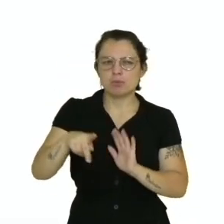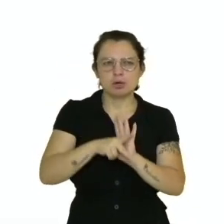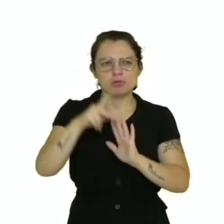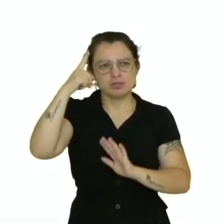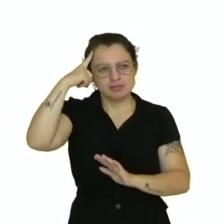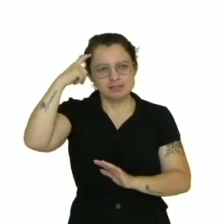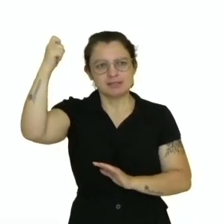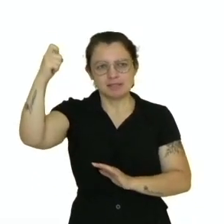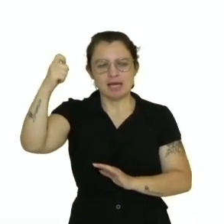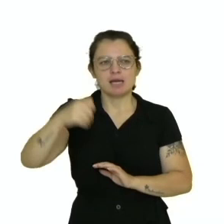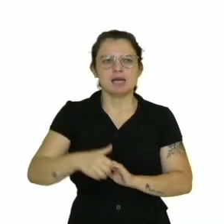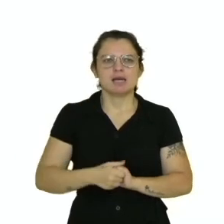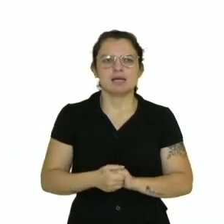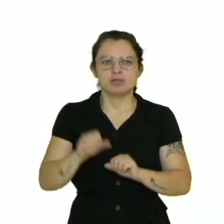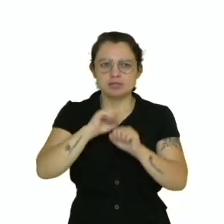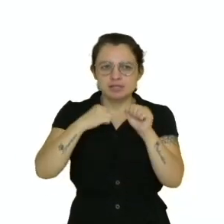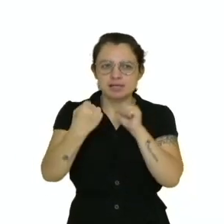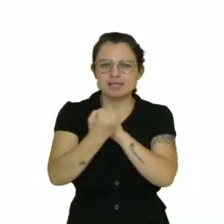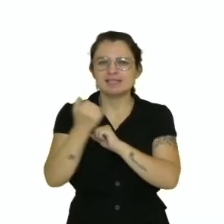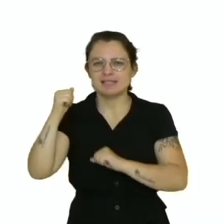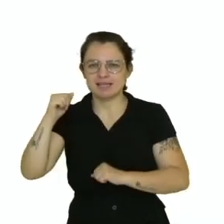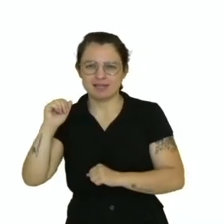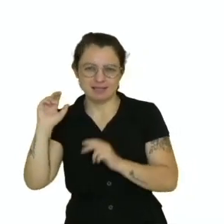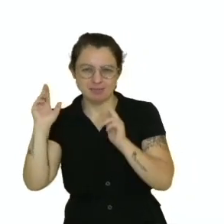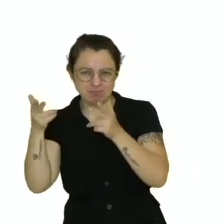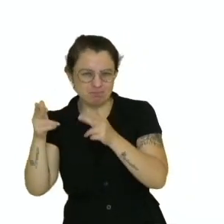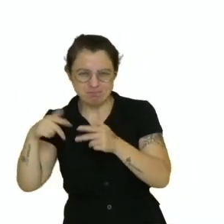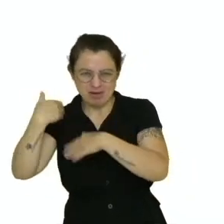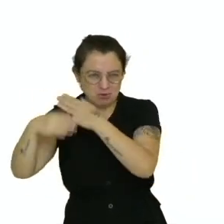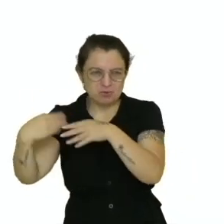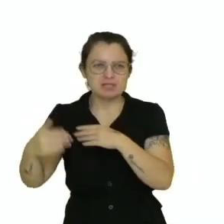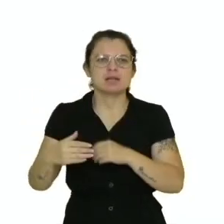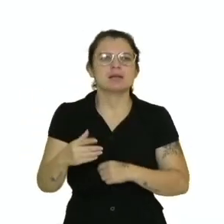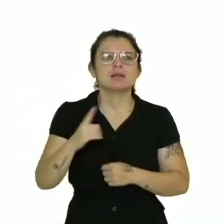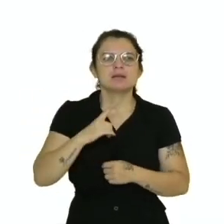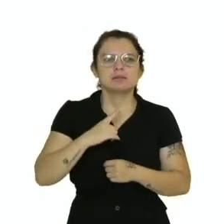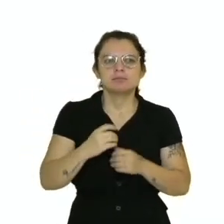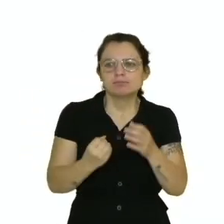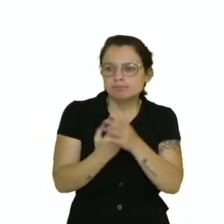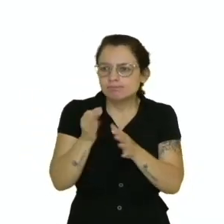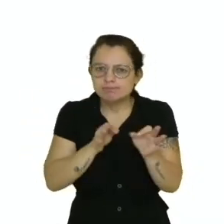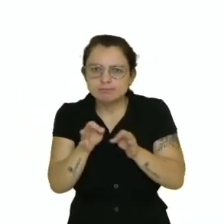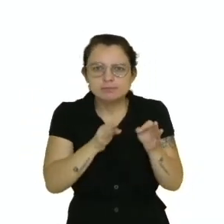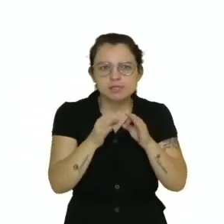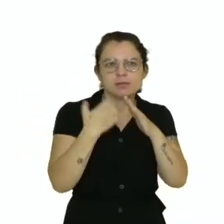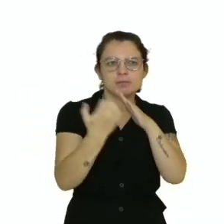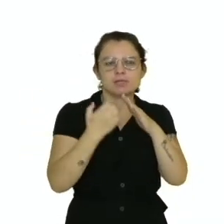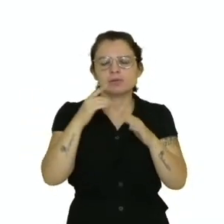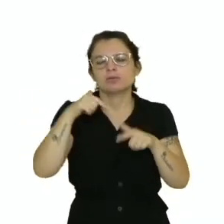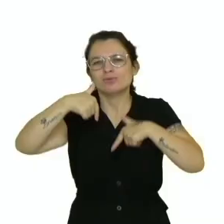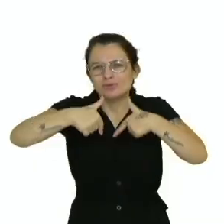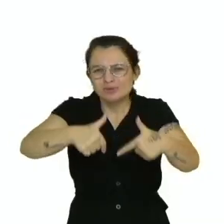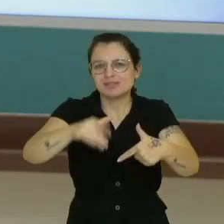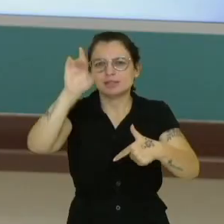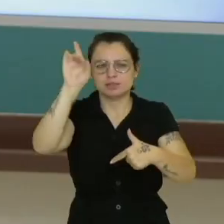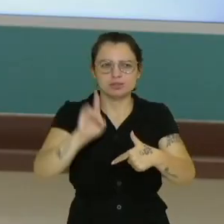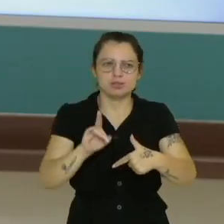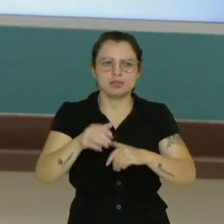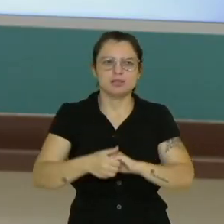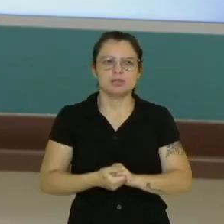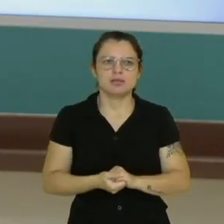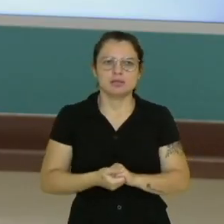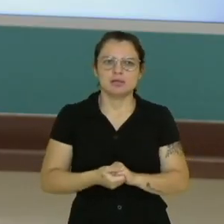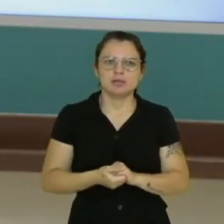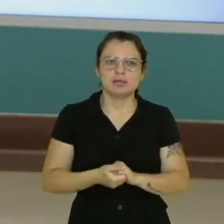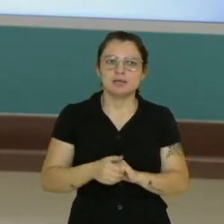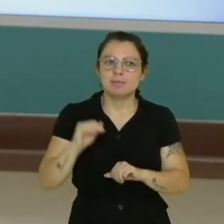os operários criaram estratégias de pressão ao empresariado para lutar aí por seus direitos. Uma das principais